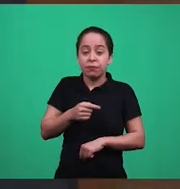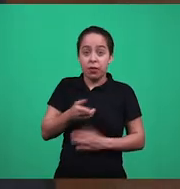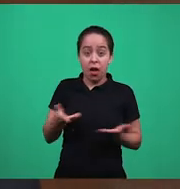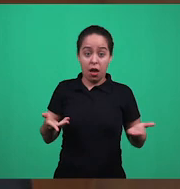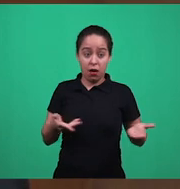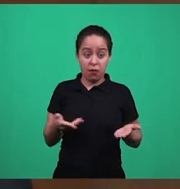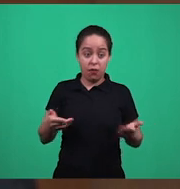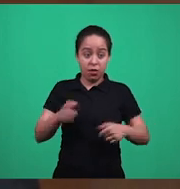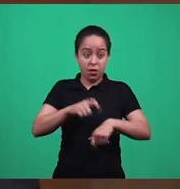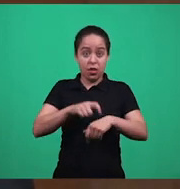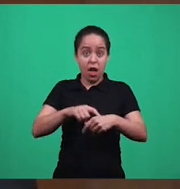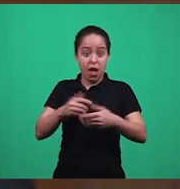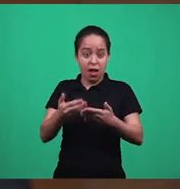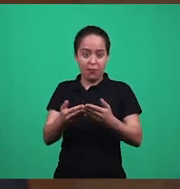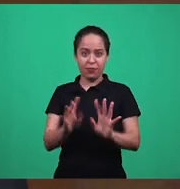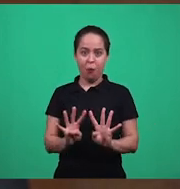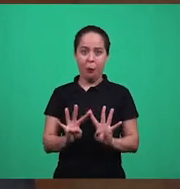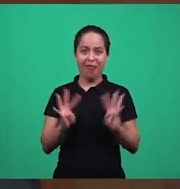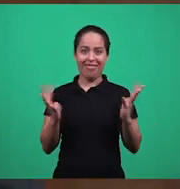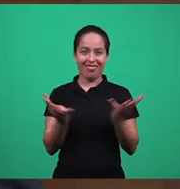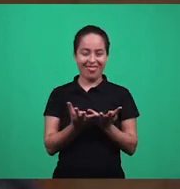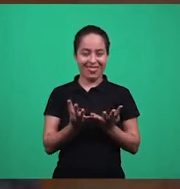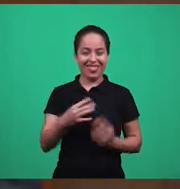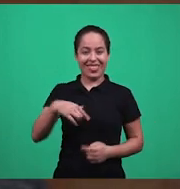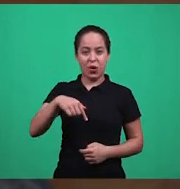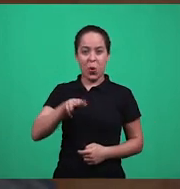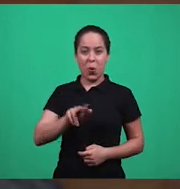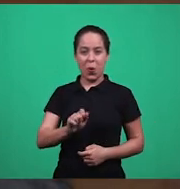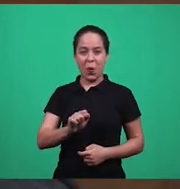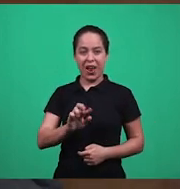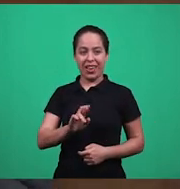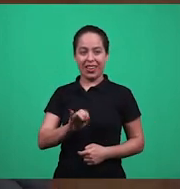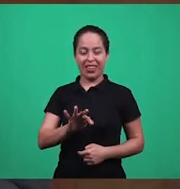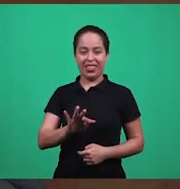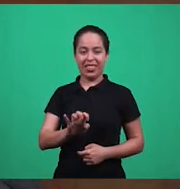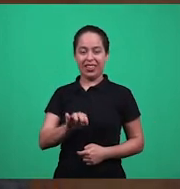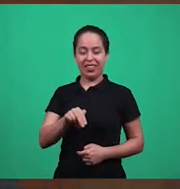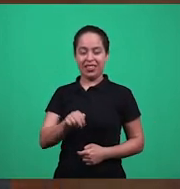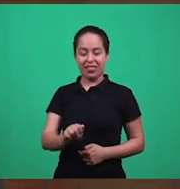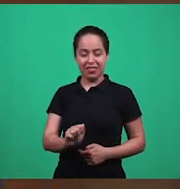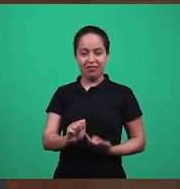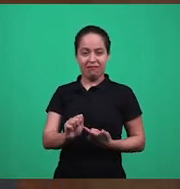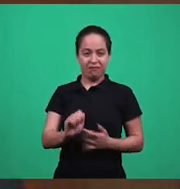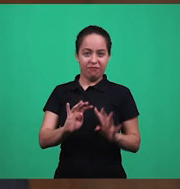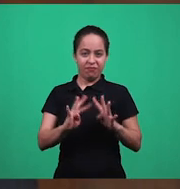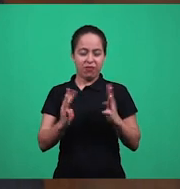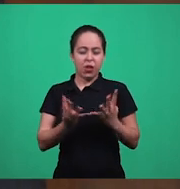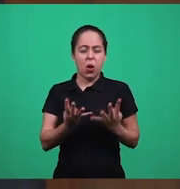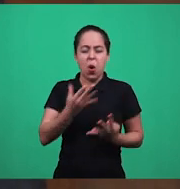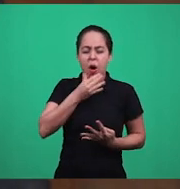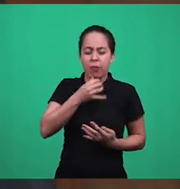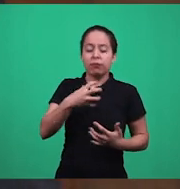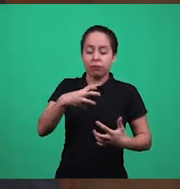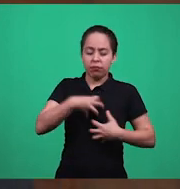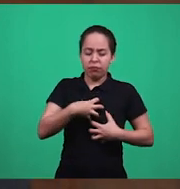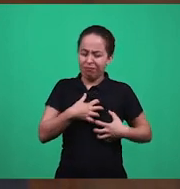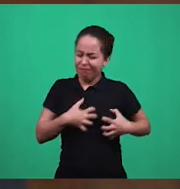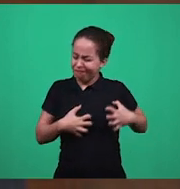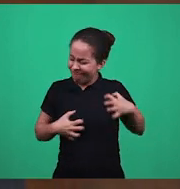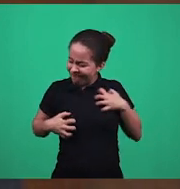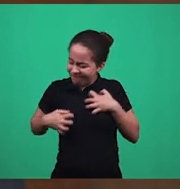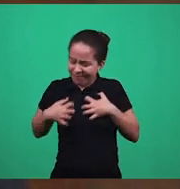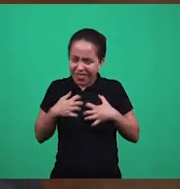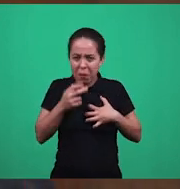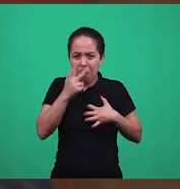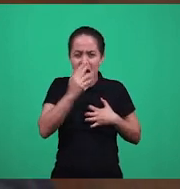Nos últimos dias, contudo, esse homem se sentiu muito angustiado,